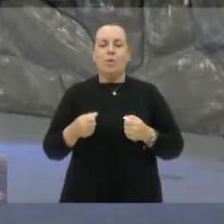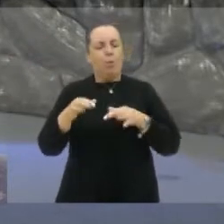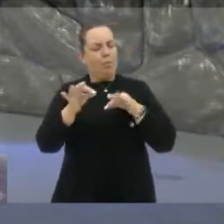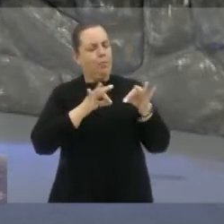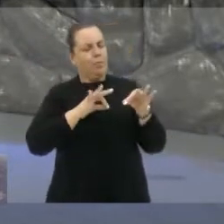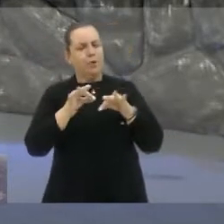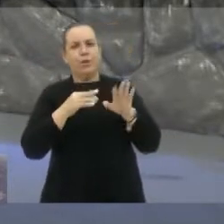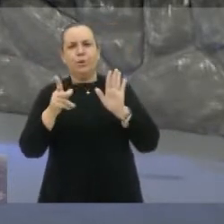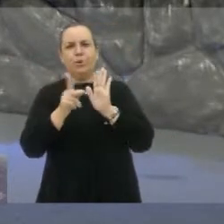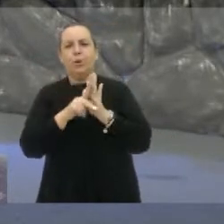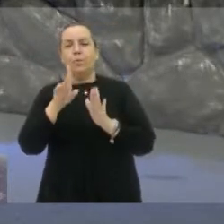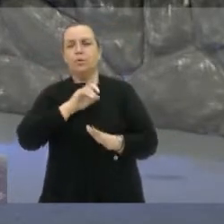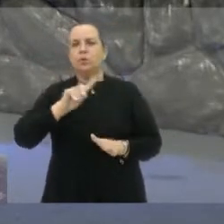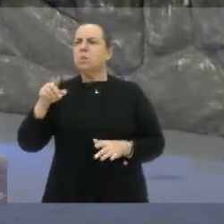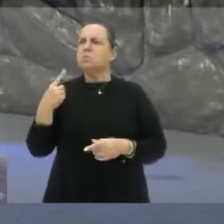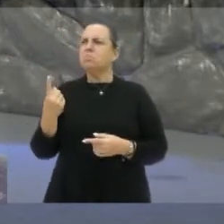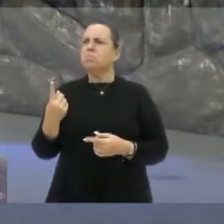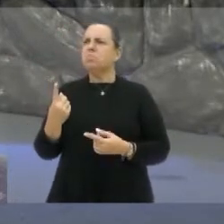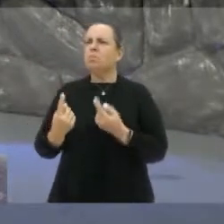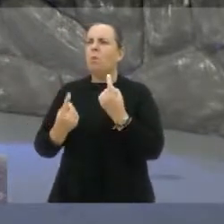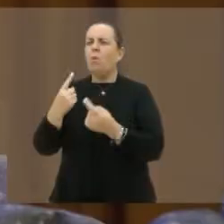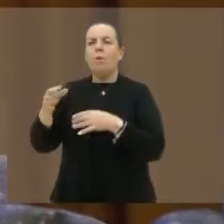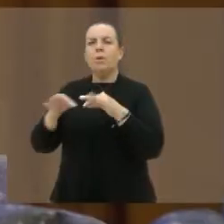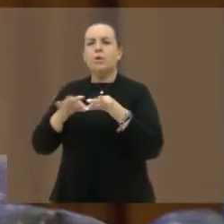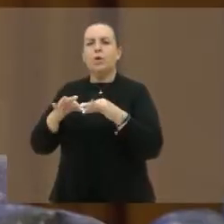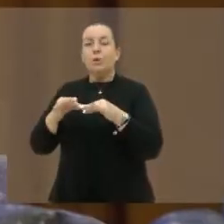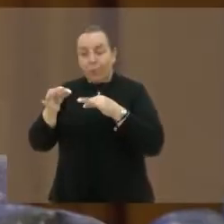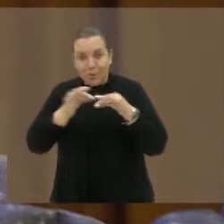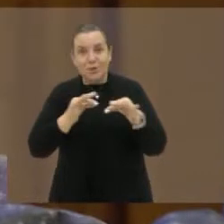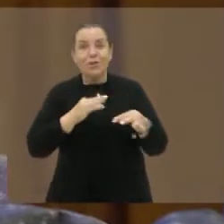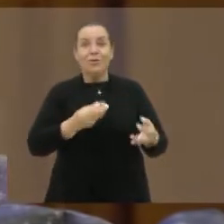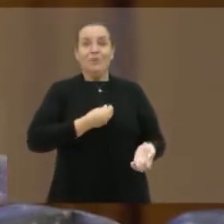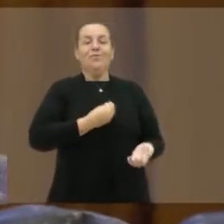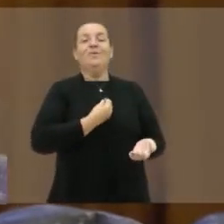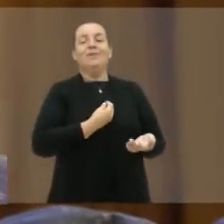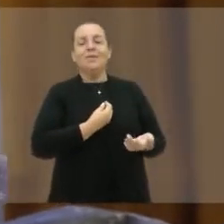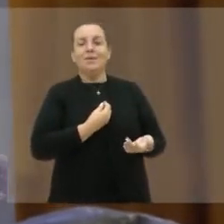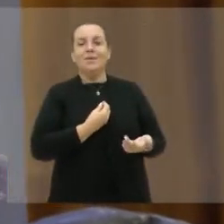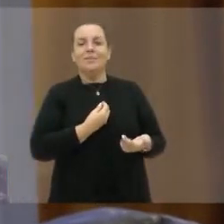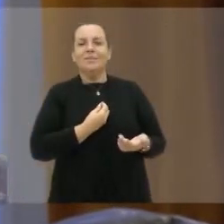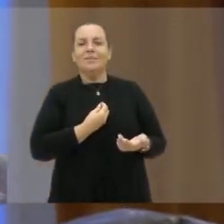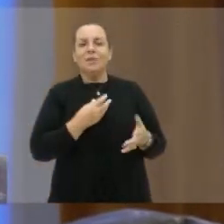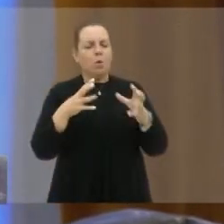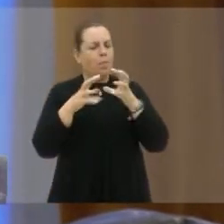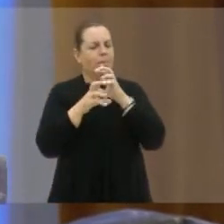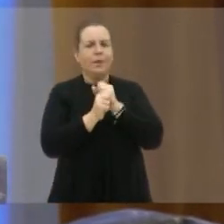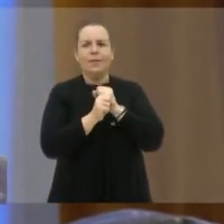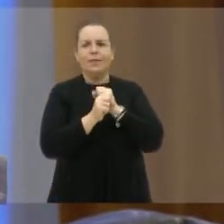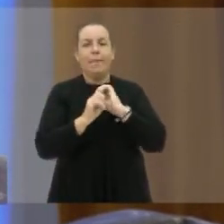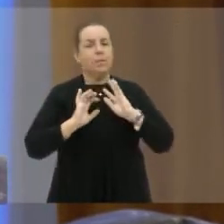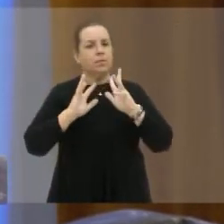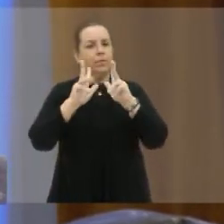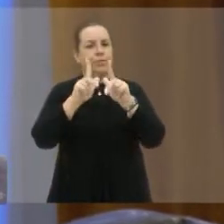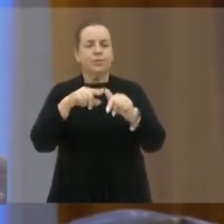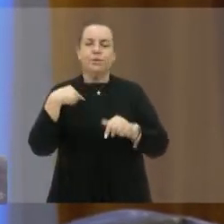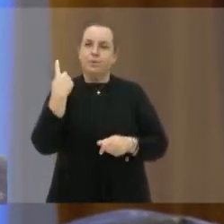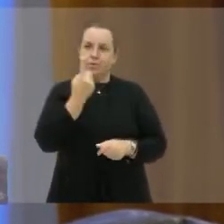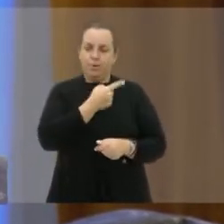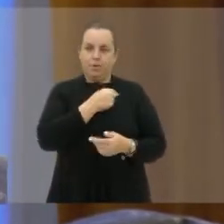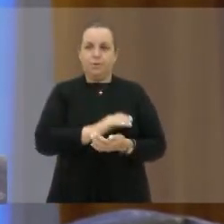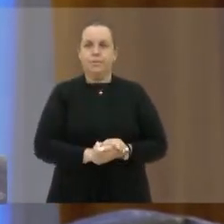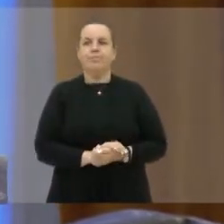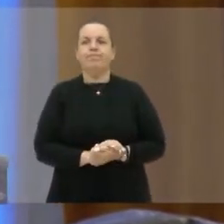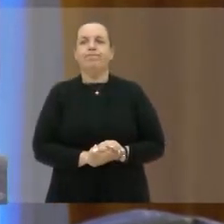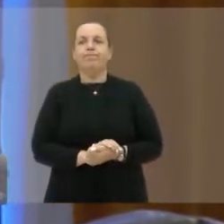Que projeto é esse? O projeto de vida. De vida plena para todos. Eu queria que